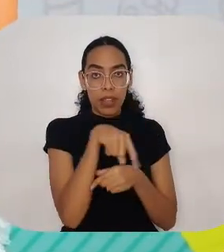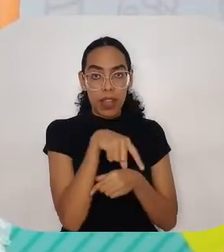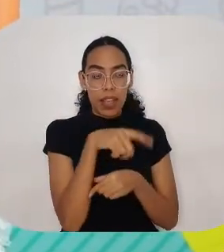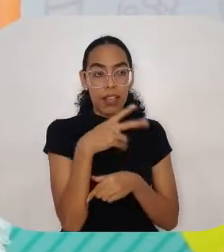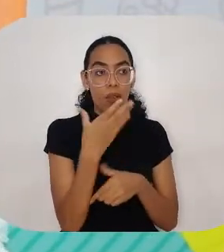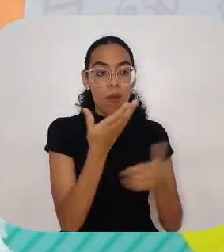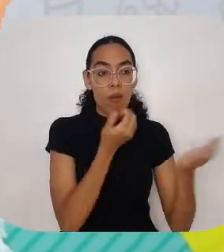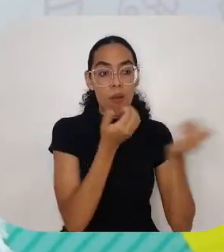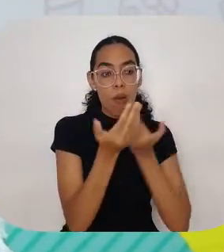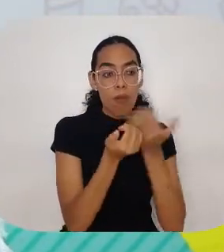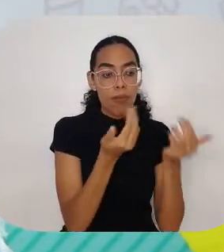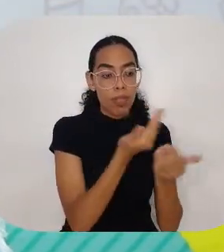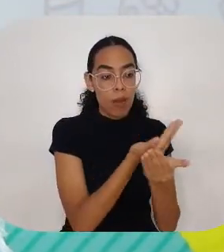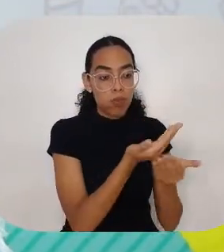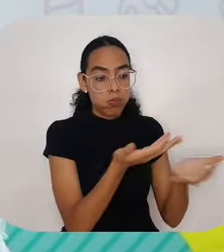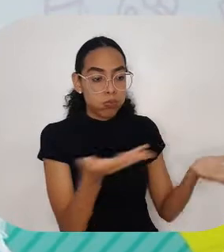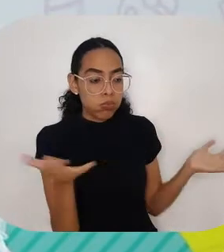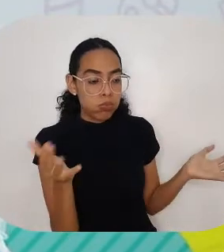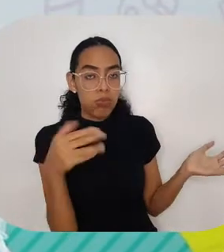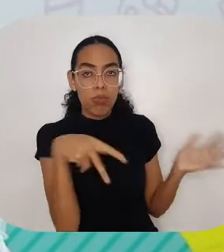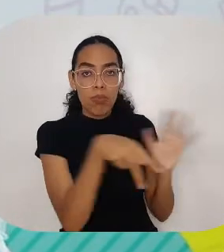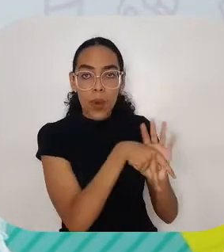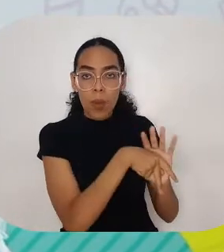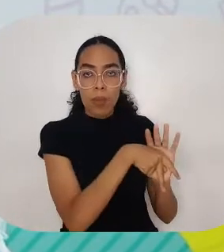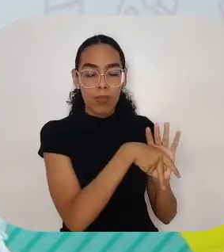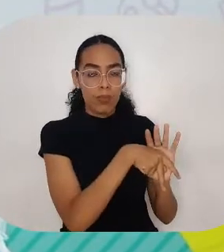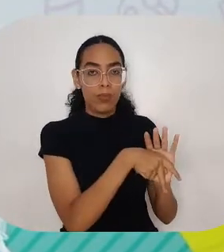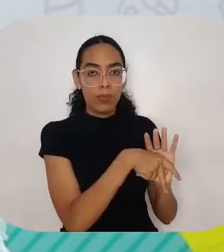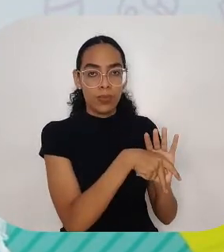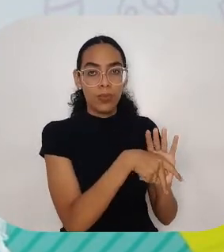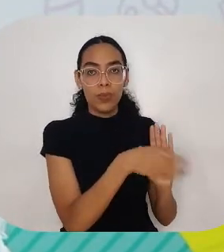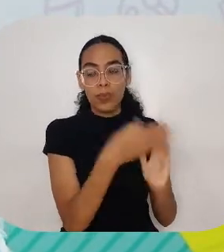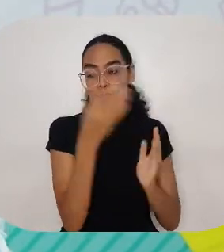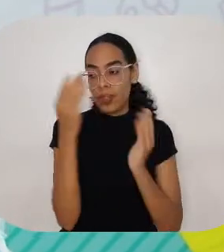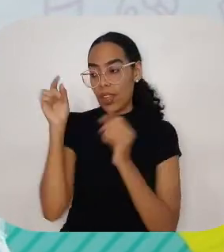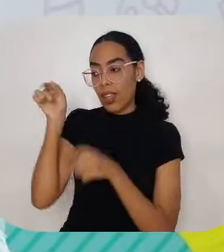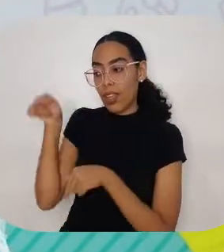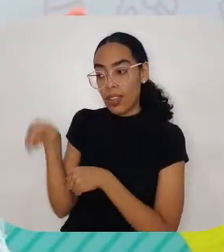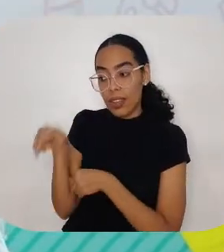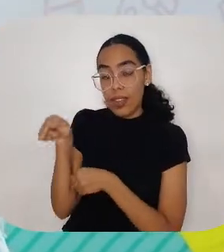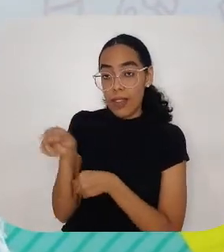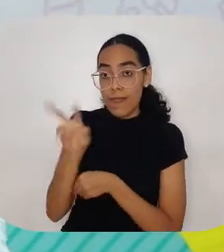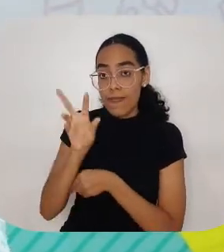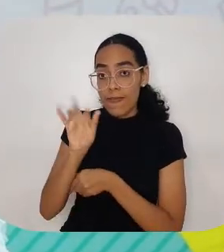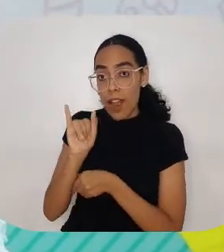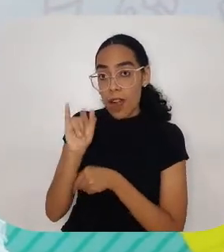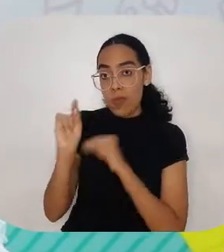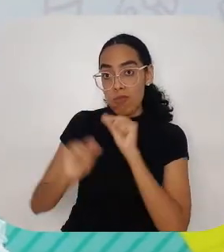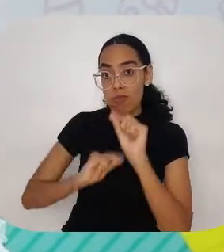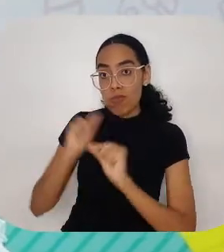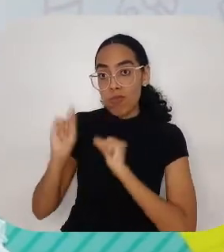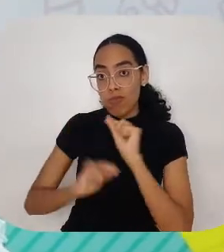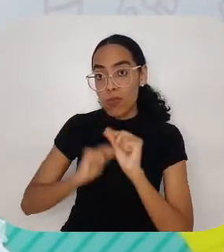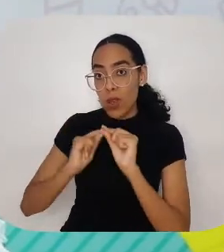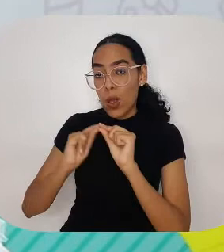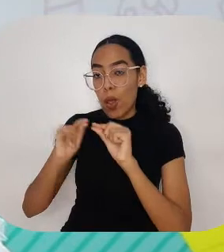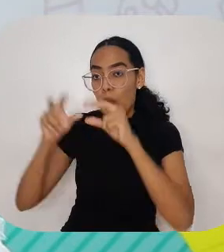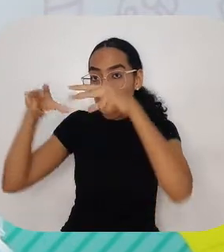as guloseimas de São João, enquanto o lado de lá fica com